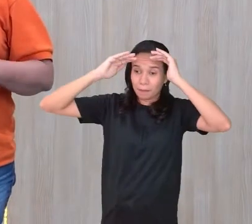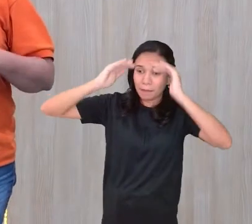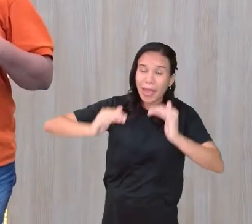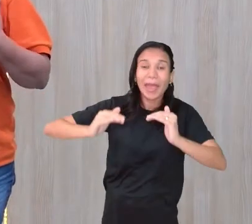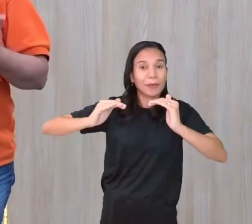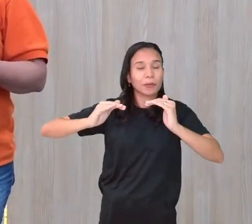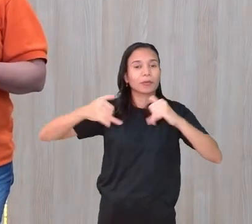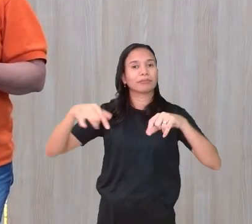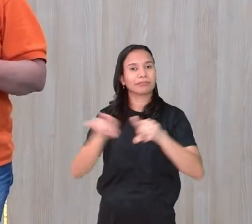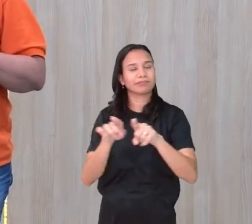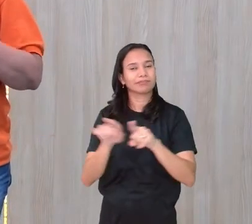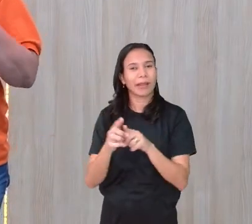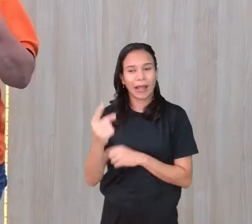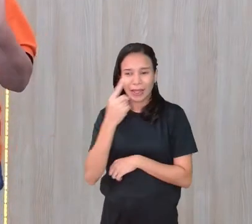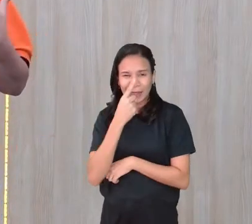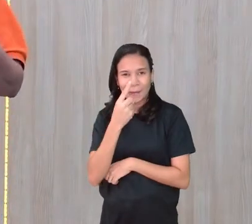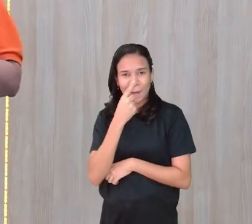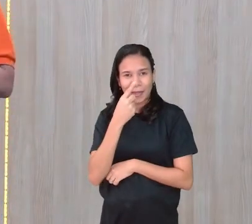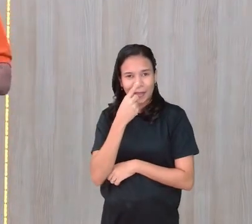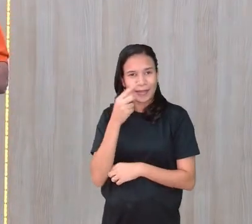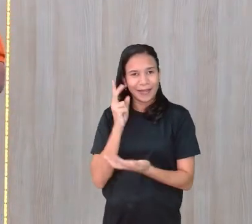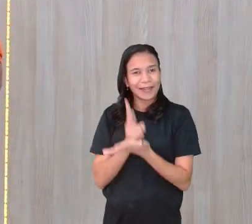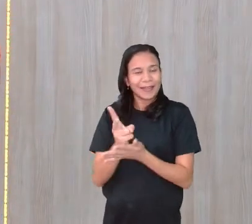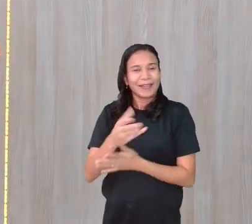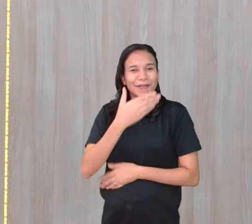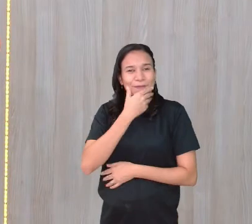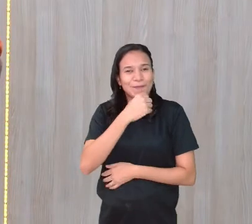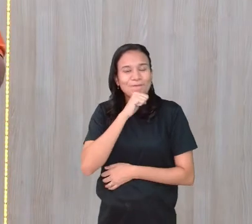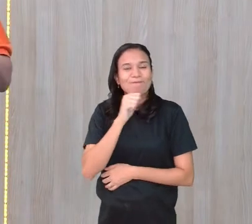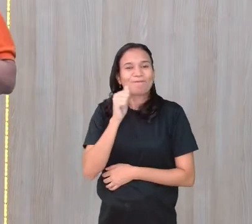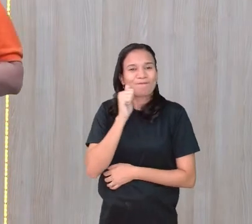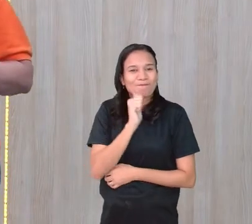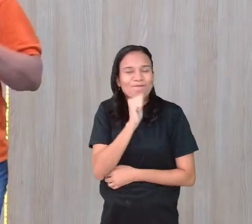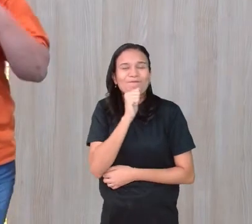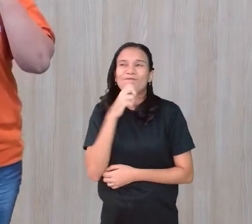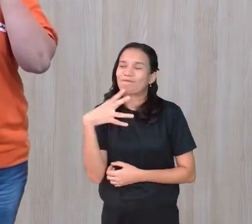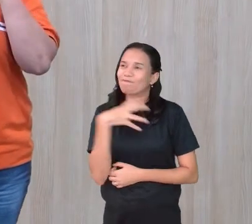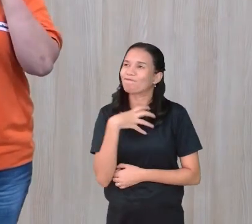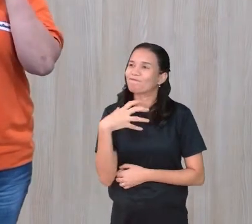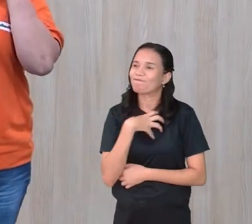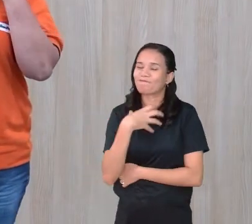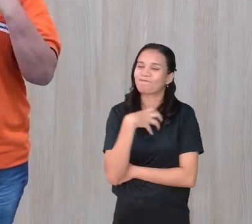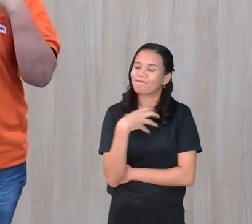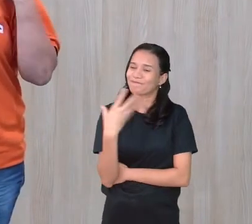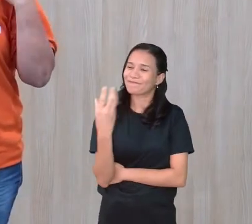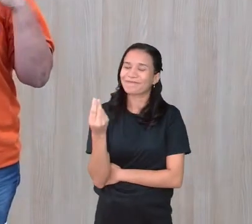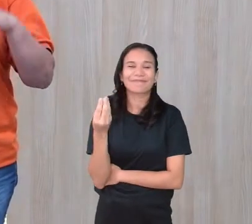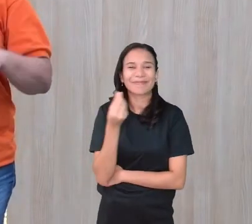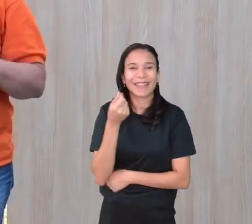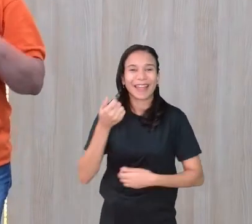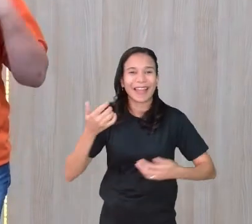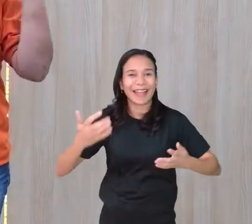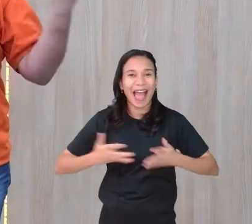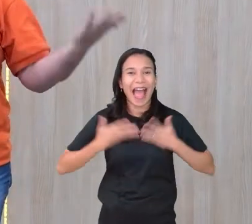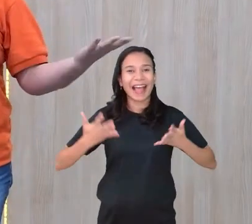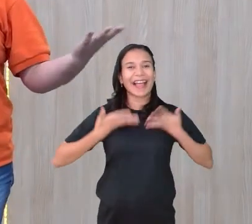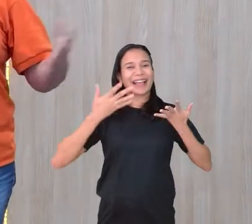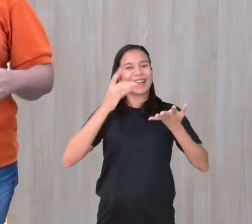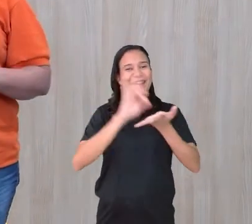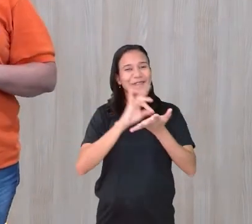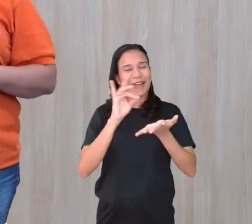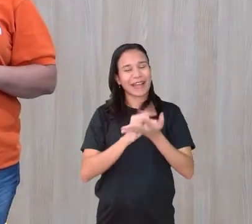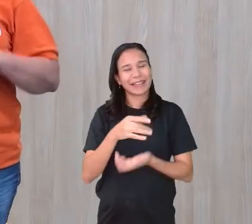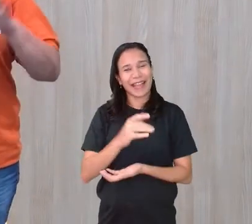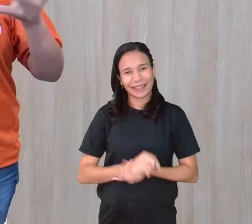e com essa intimidade, todo pai, sabe, toda mãe fica, olha, vem uma alegria assim, estonteante no